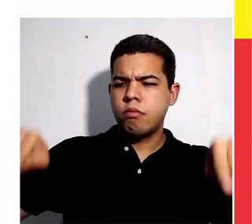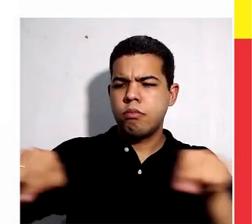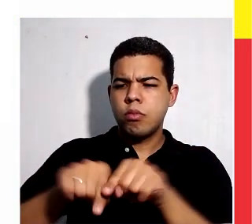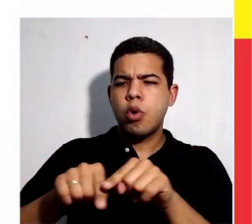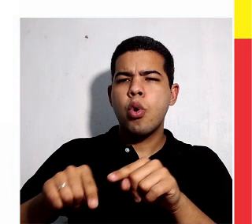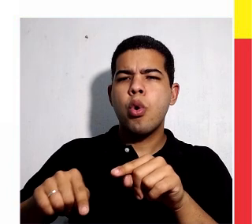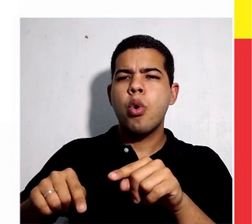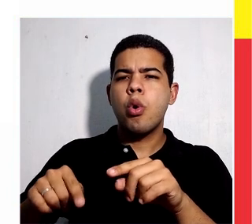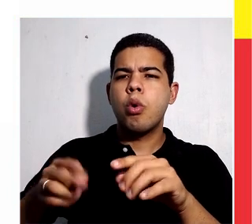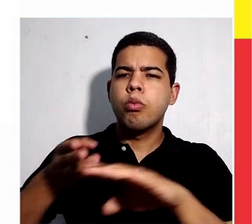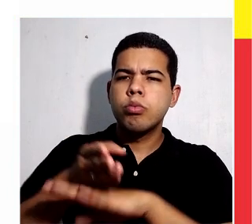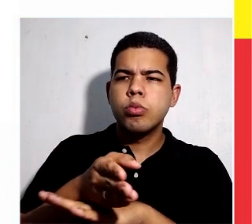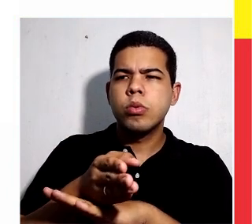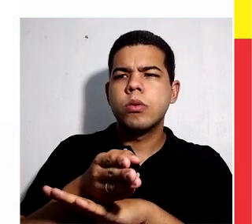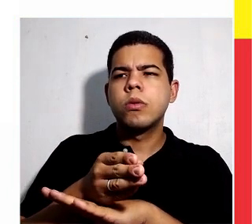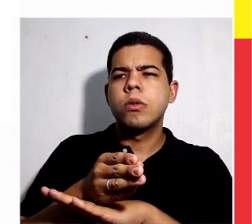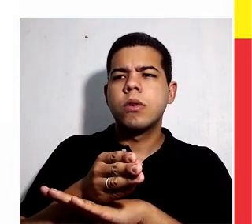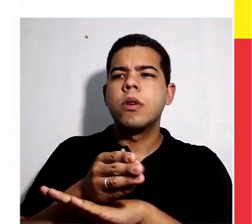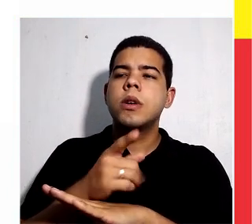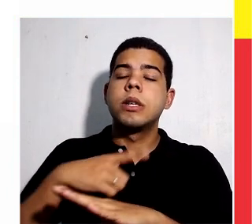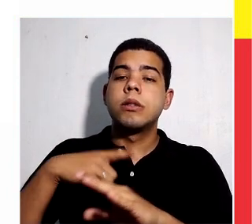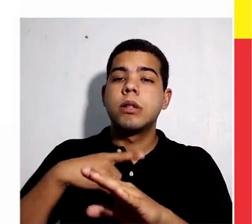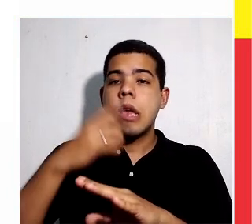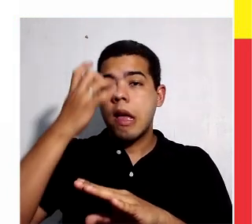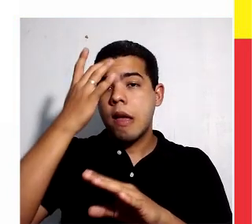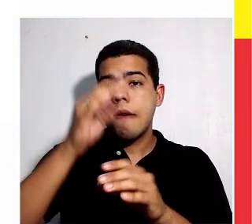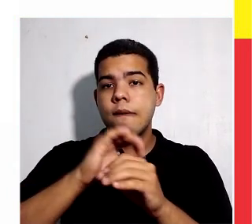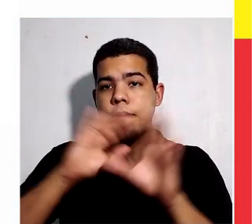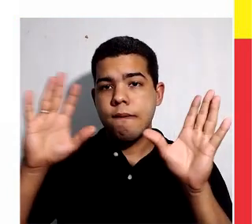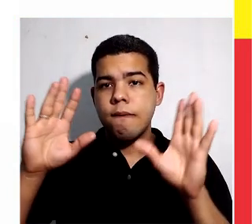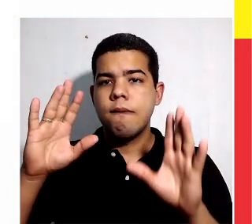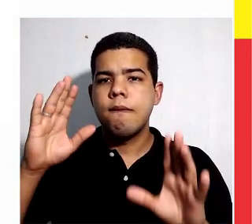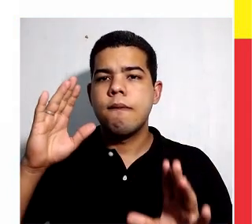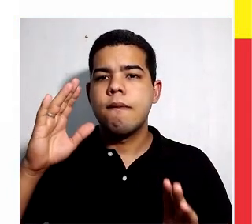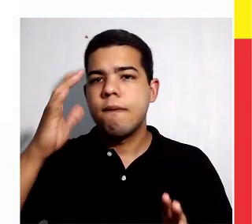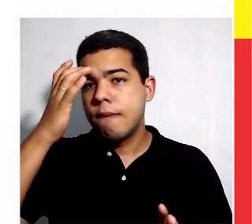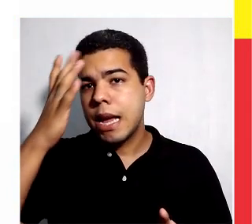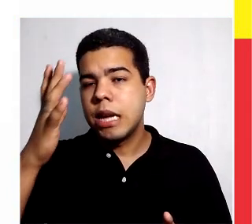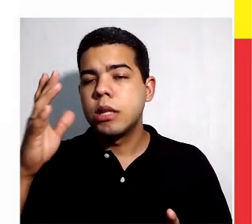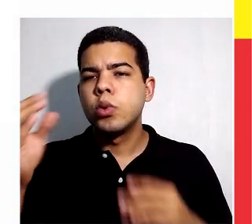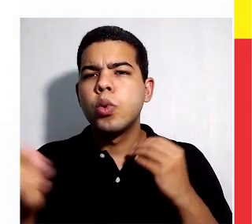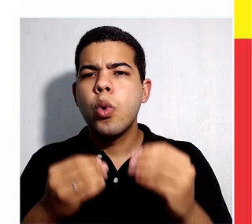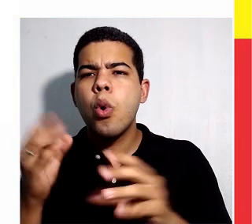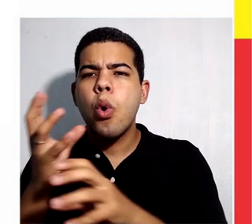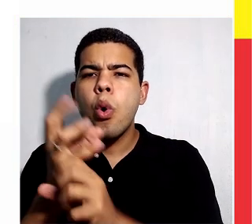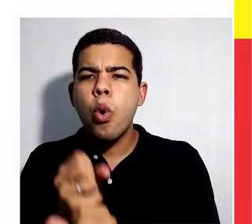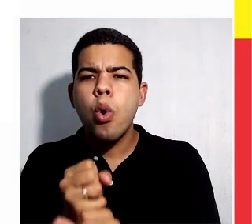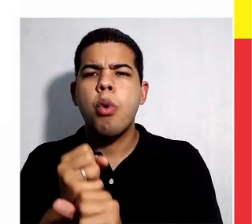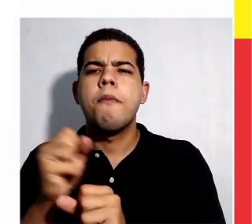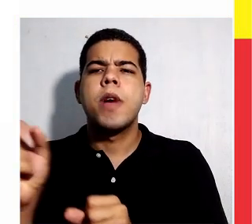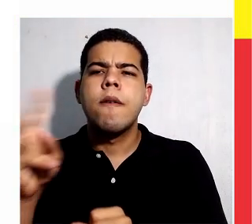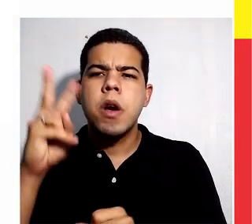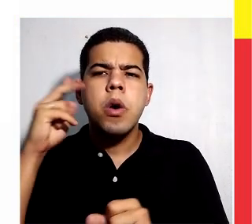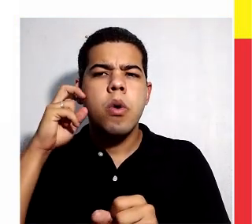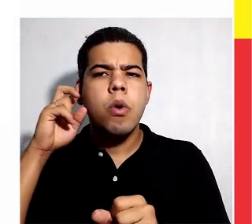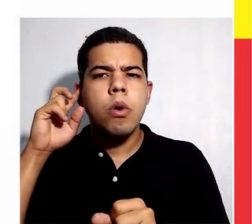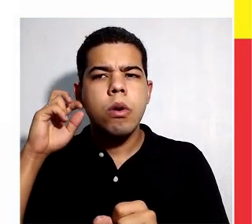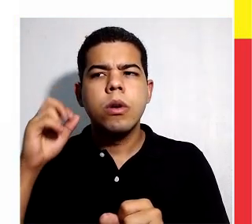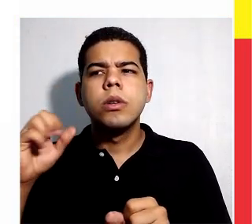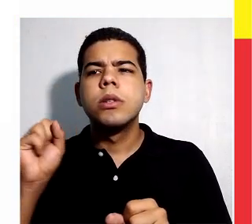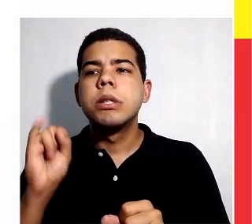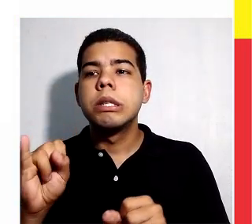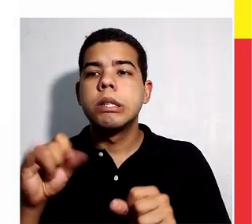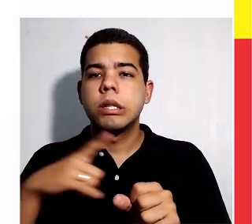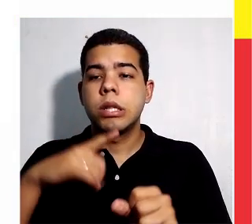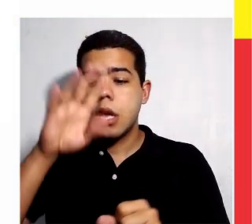ocupado. E esse espaço ocupado fica muito mais fácil de encontrar o seu valor, a sua quantidade, o seu espaço, quando a